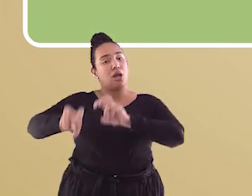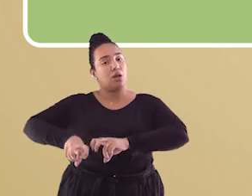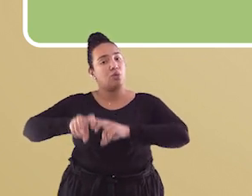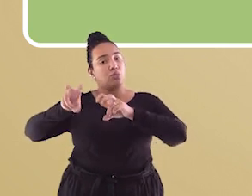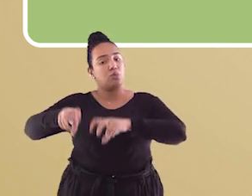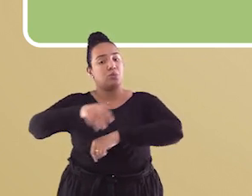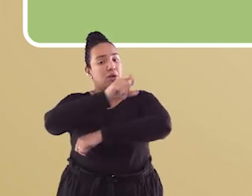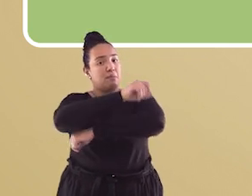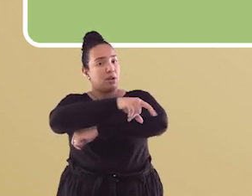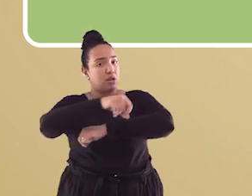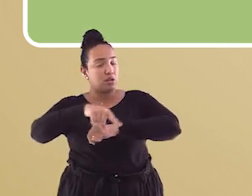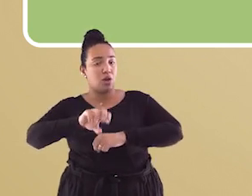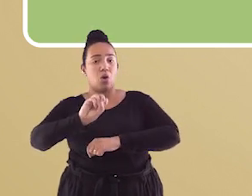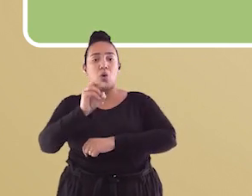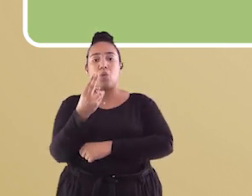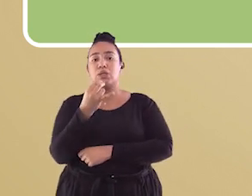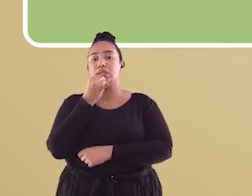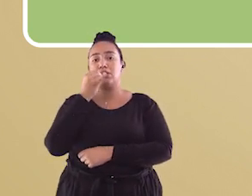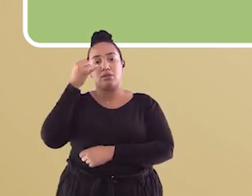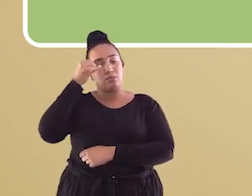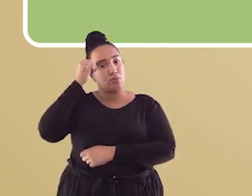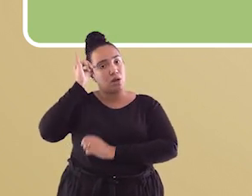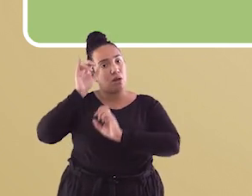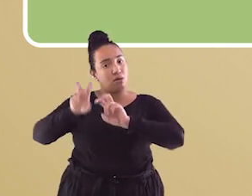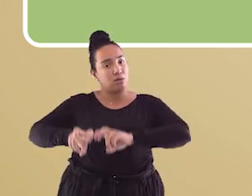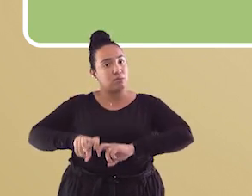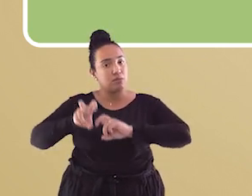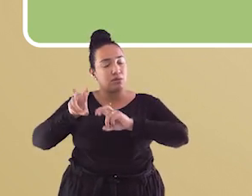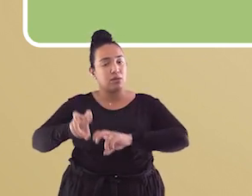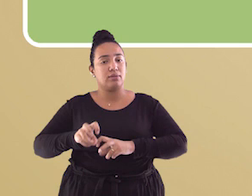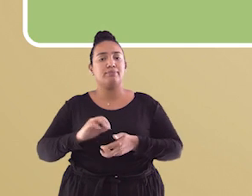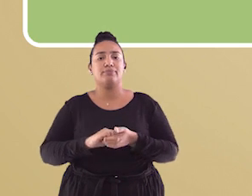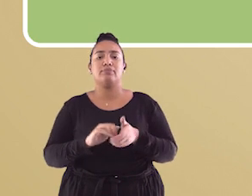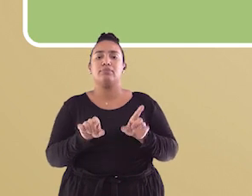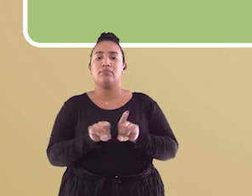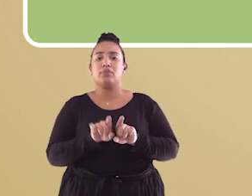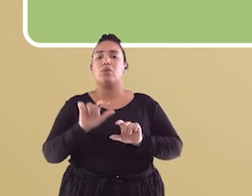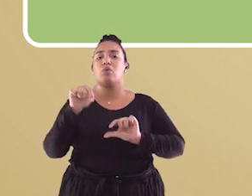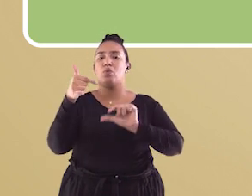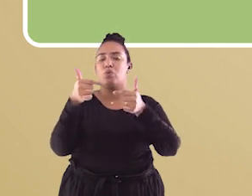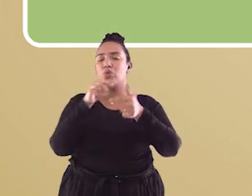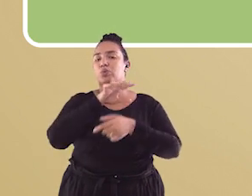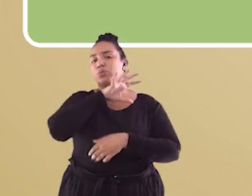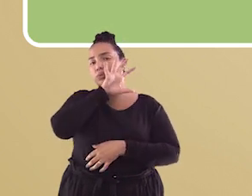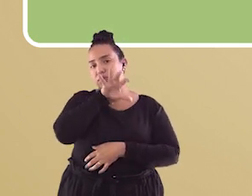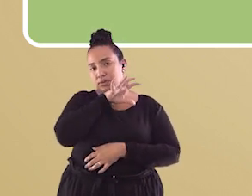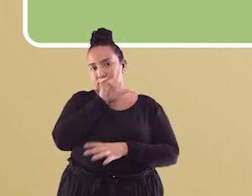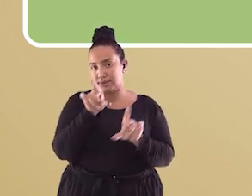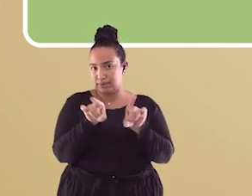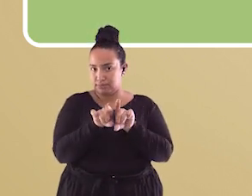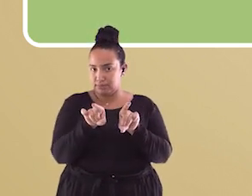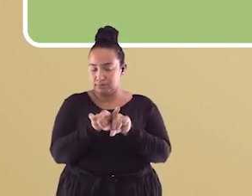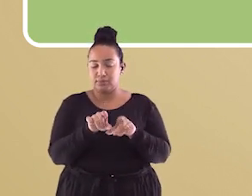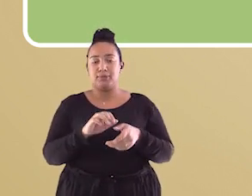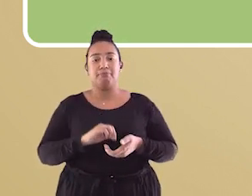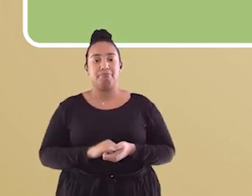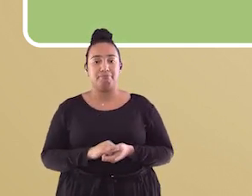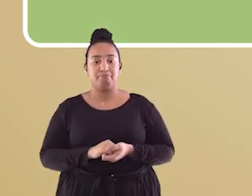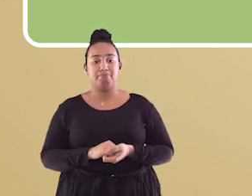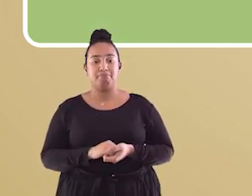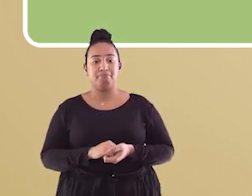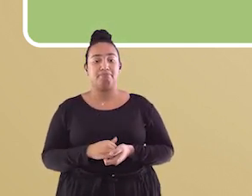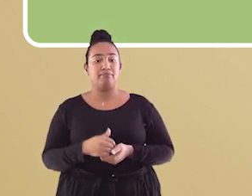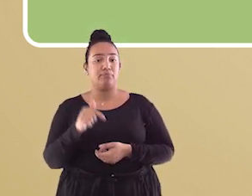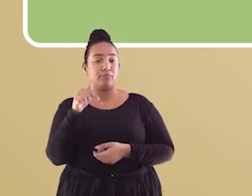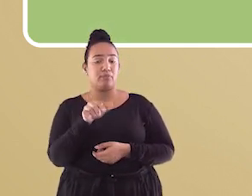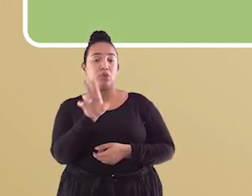ou então para a pecuária, nas criações de gado, ou até outras espécies também que alimentam a indústria. Essas práticas são usadas assim